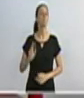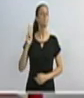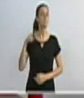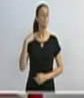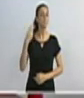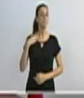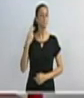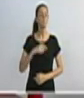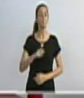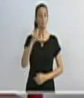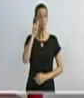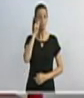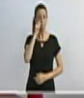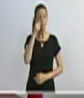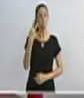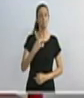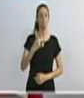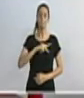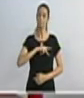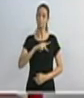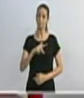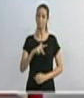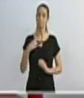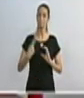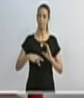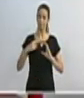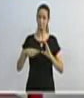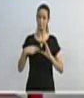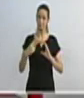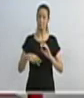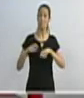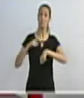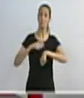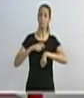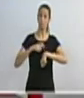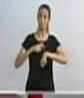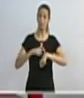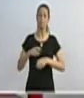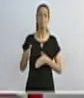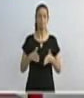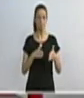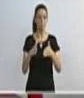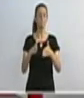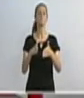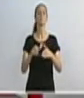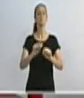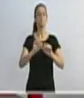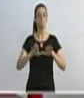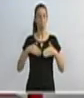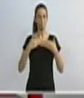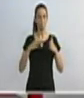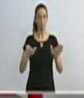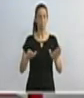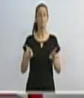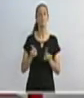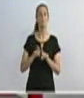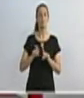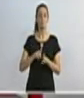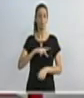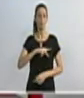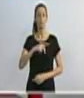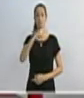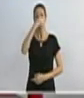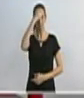Vereador Almir Vieira, vice-presidente dessa casa, que nesse momento presidirá a sessão. O presidente Marcos